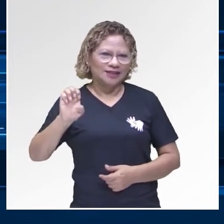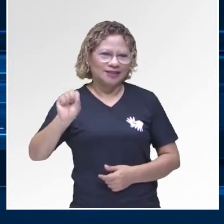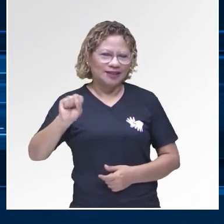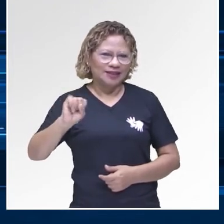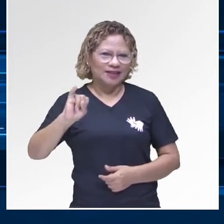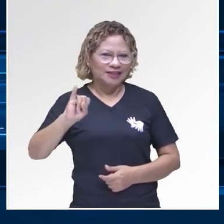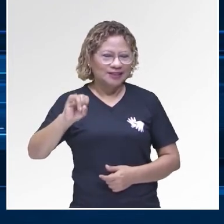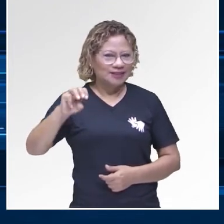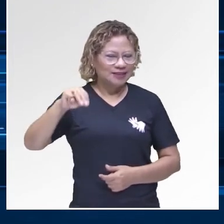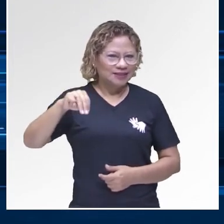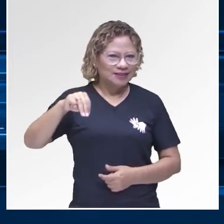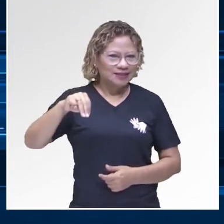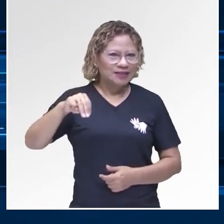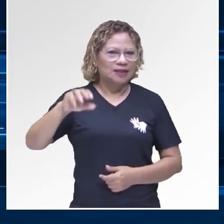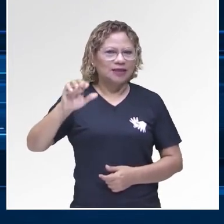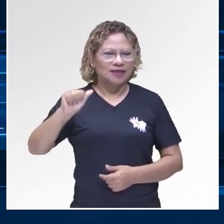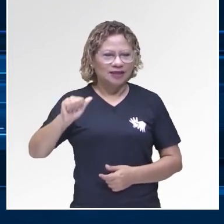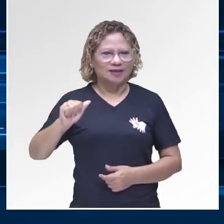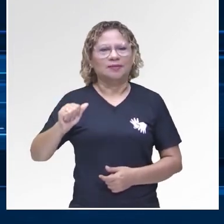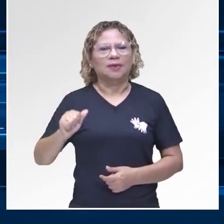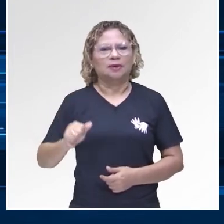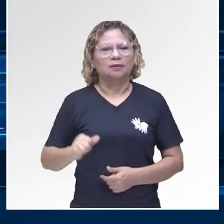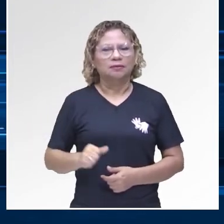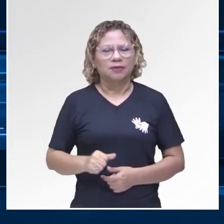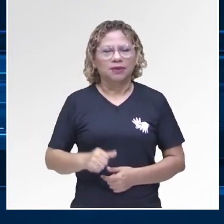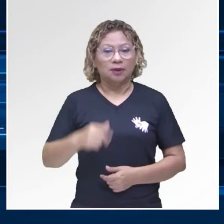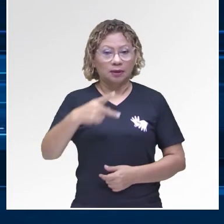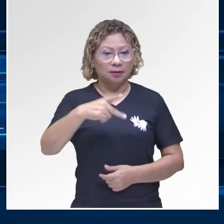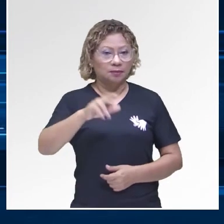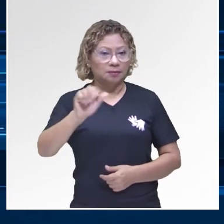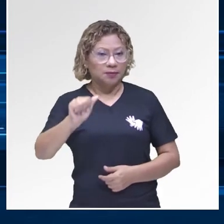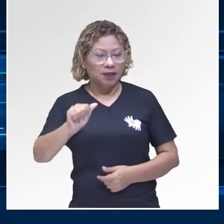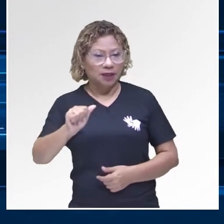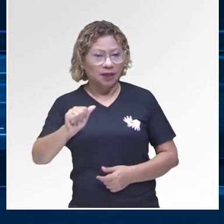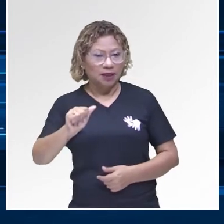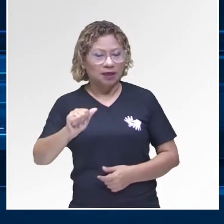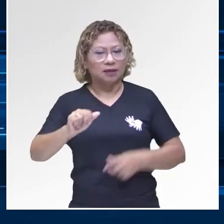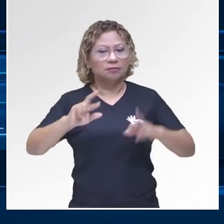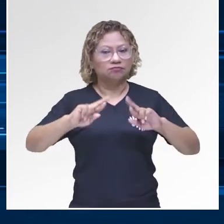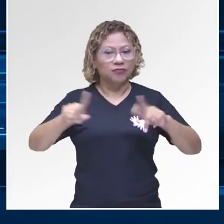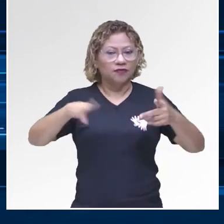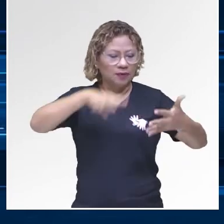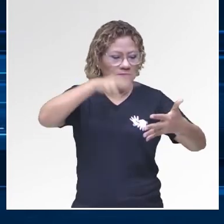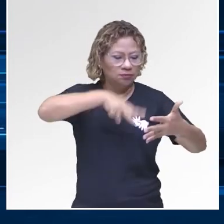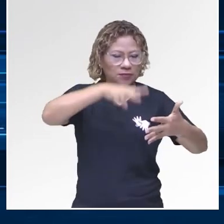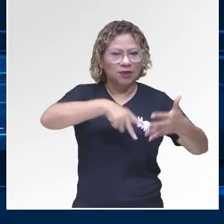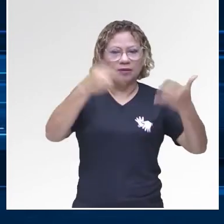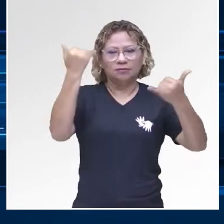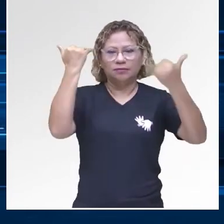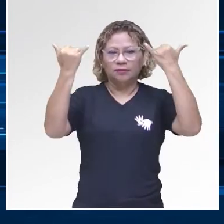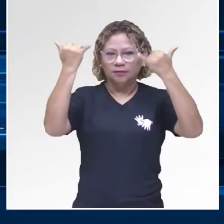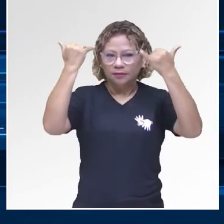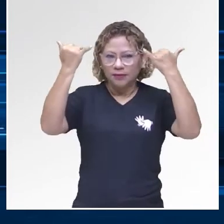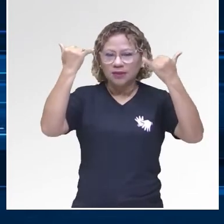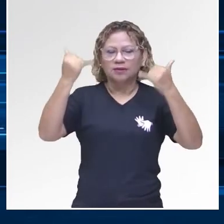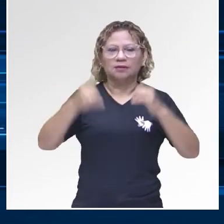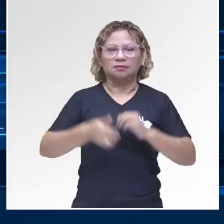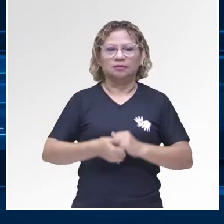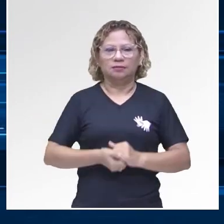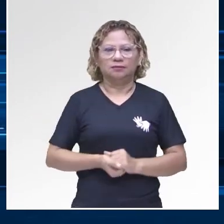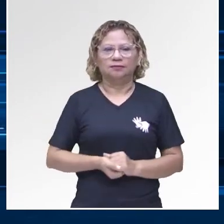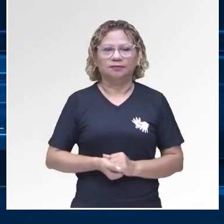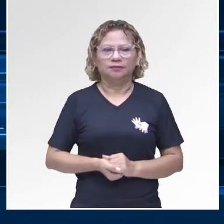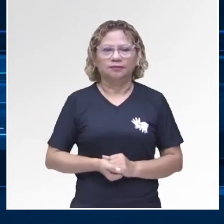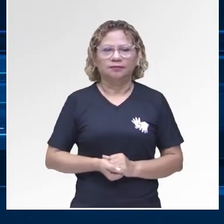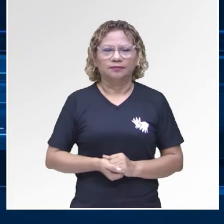Então, ó, a PA é essa daqui. Olha como ela já veio aqui de forma diferente. Né? Ela